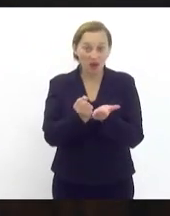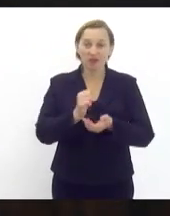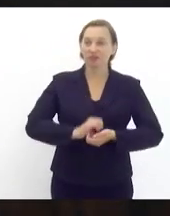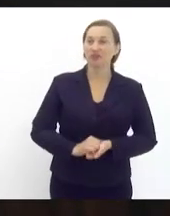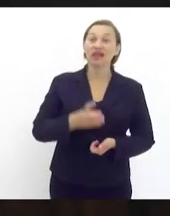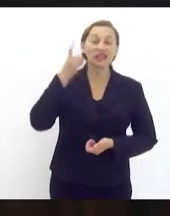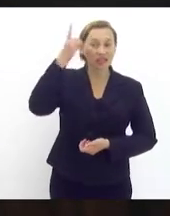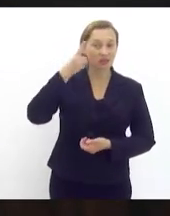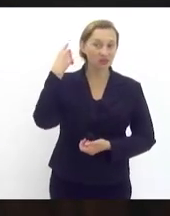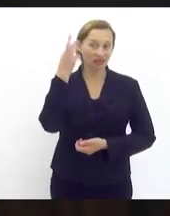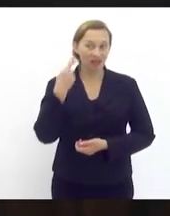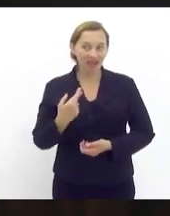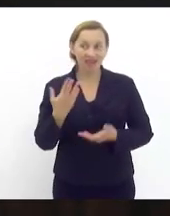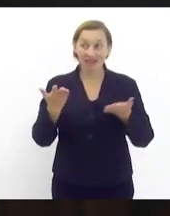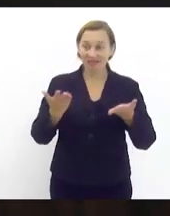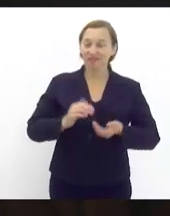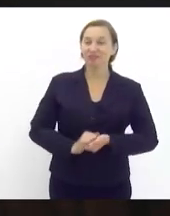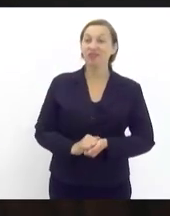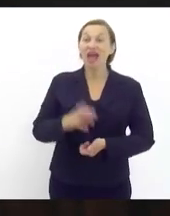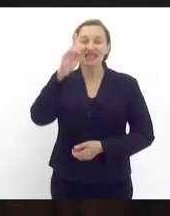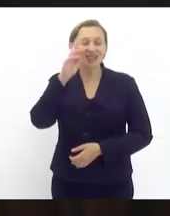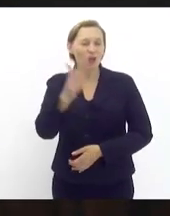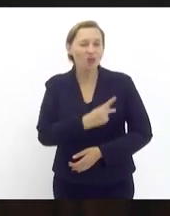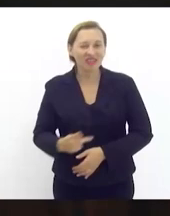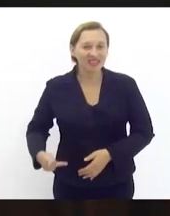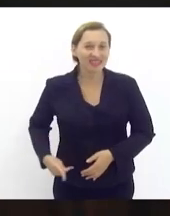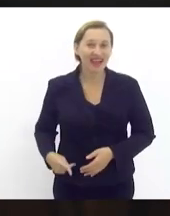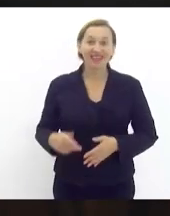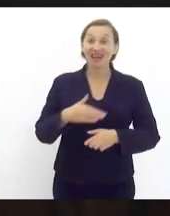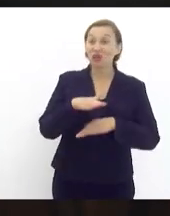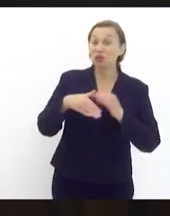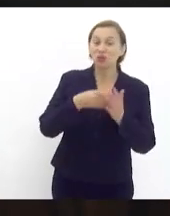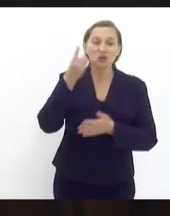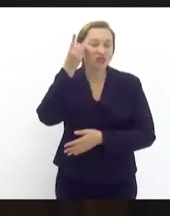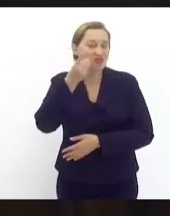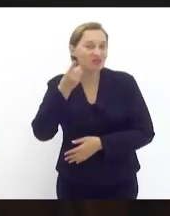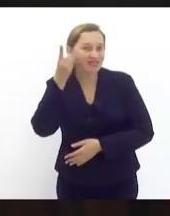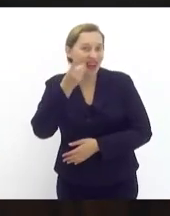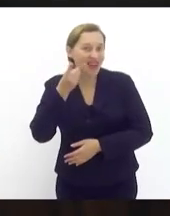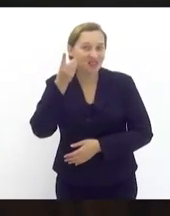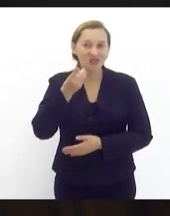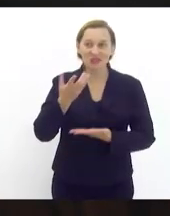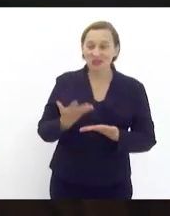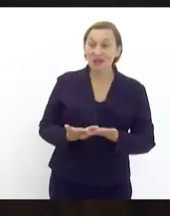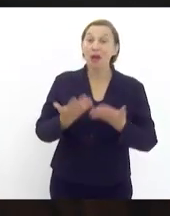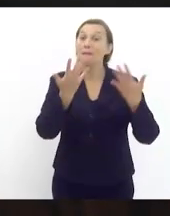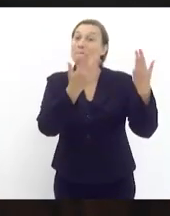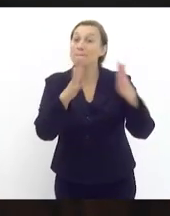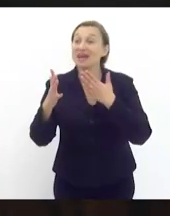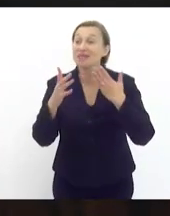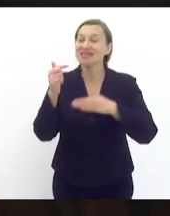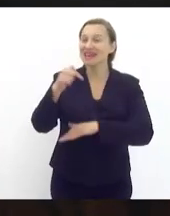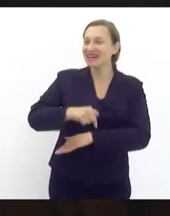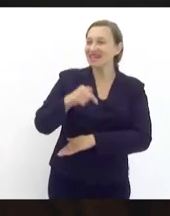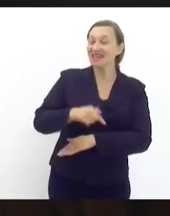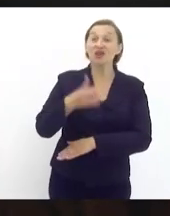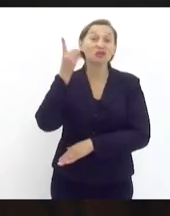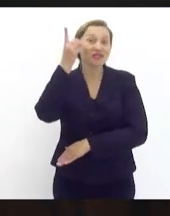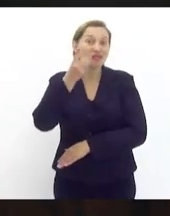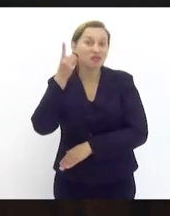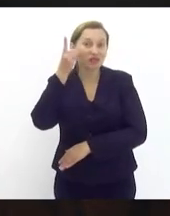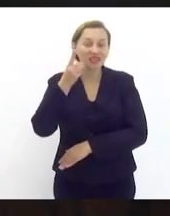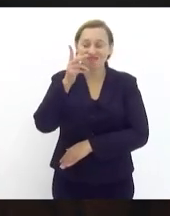deputada Renata por favor senhor presidente senhoras deputadas senhores deputados parabenizar que o deputado